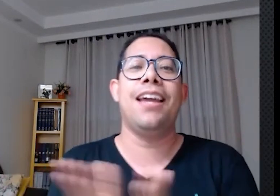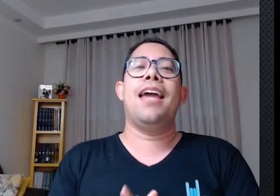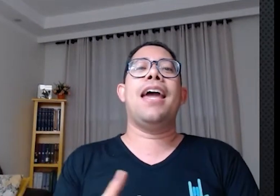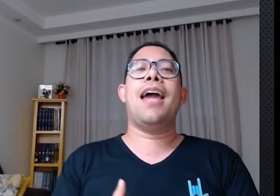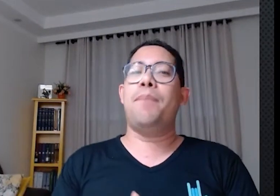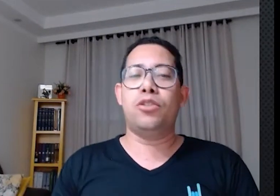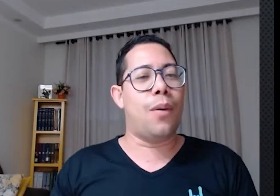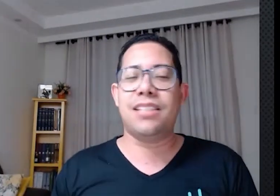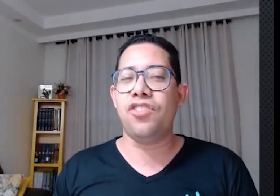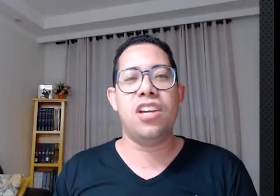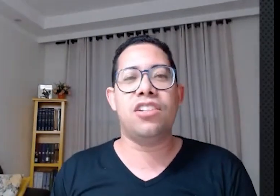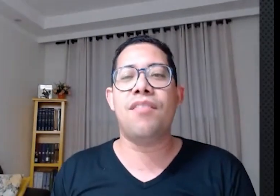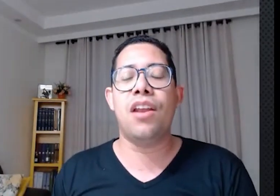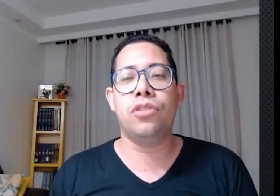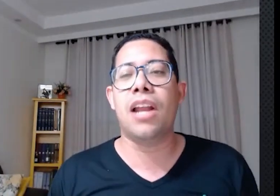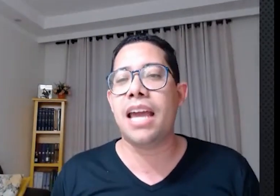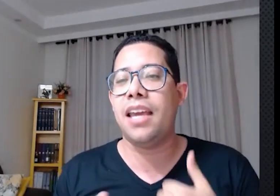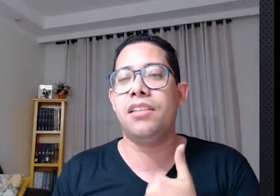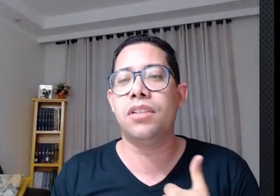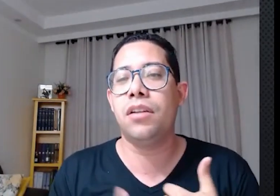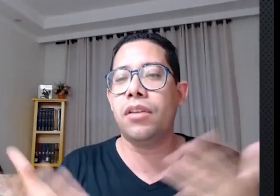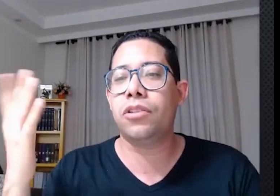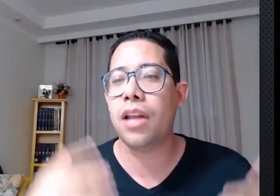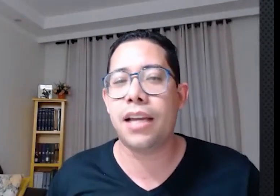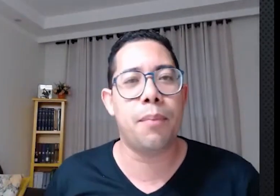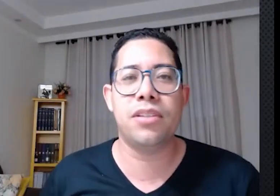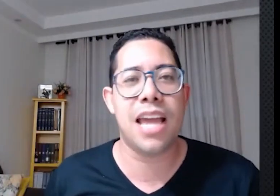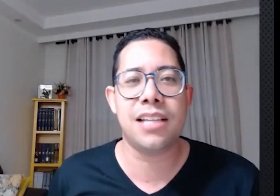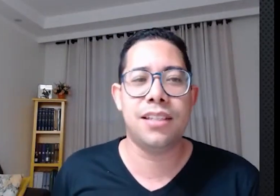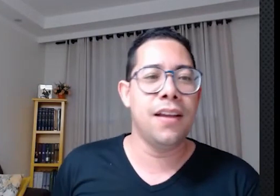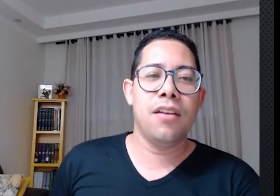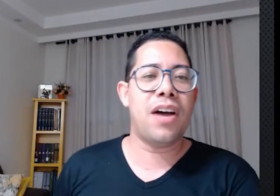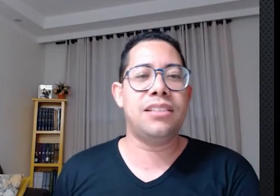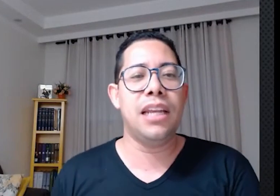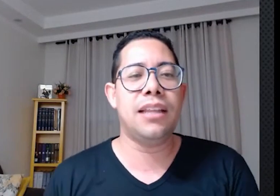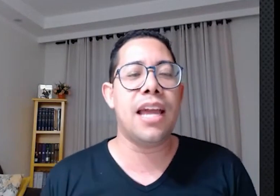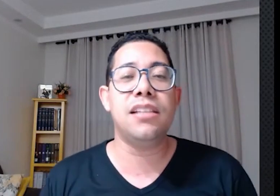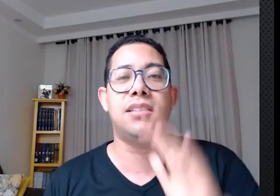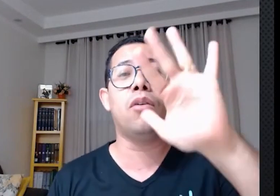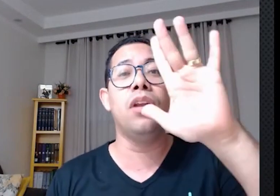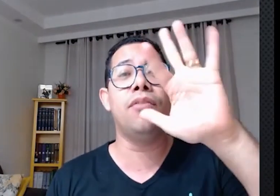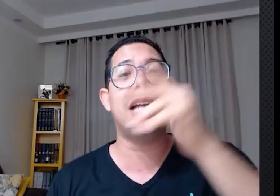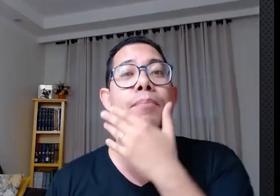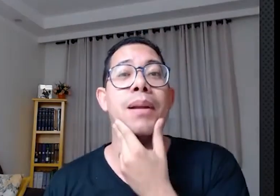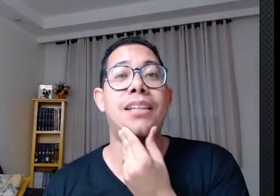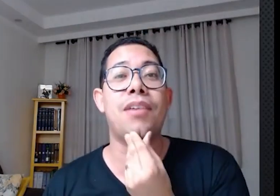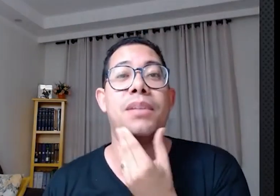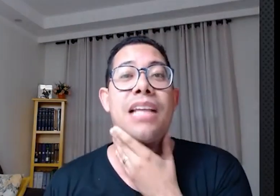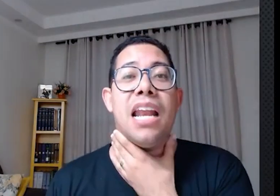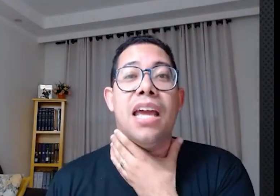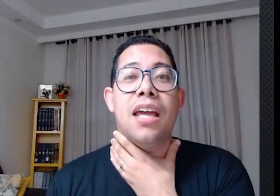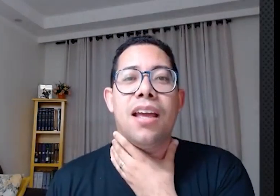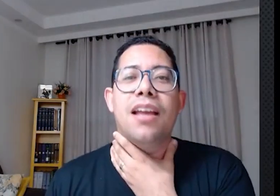interessante. Pessoal, essa dica já valeu o seu like, hein? Se você não der o seu like depois dessa, facilitei aí 5 livros da Bíblia que você não